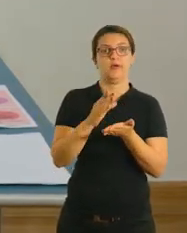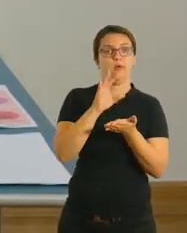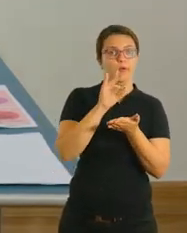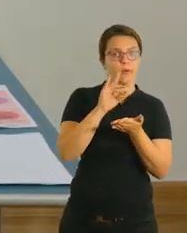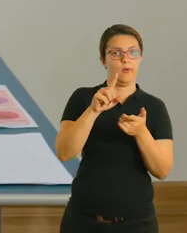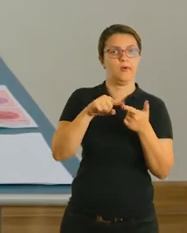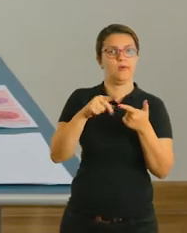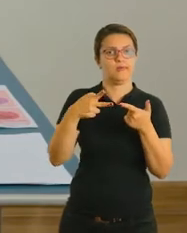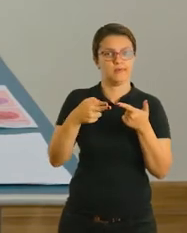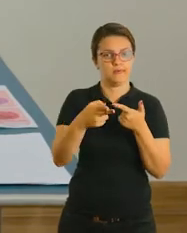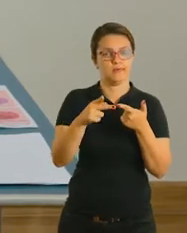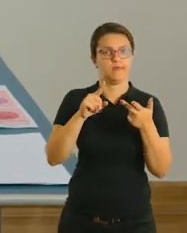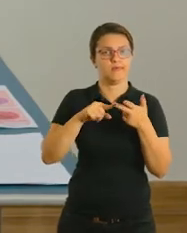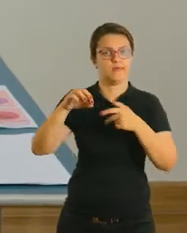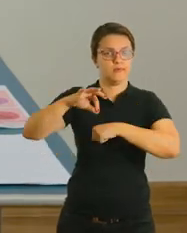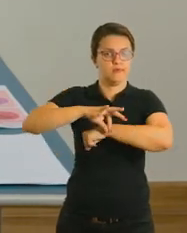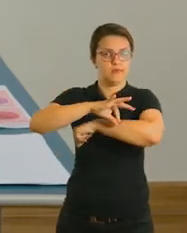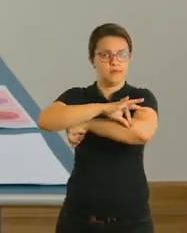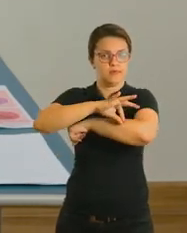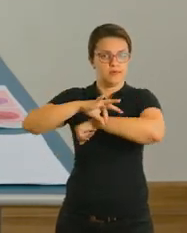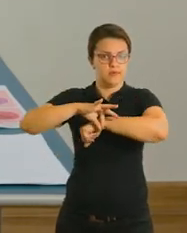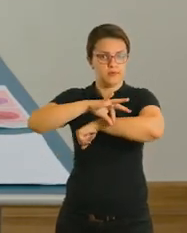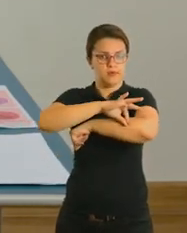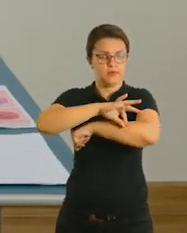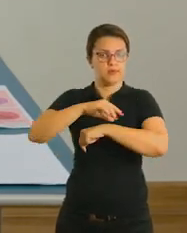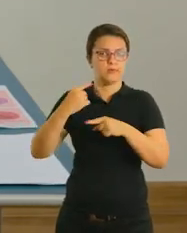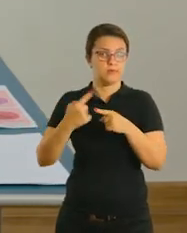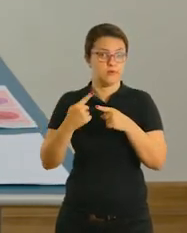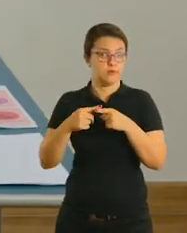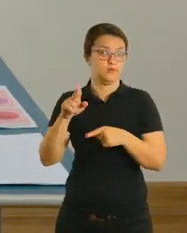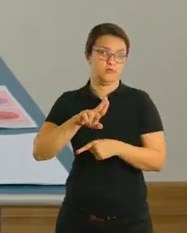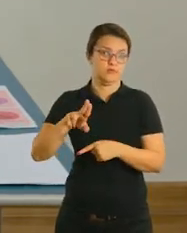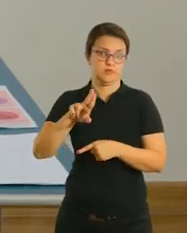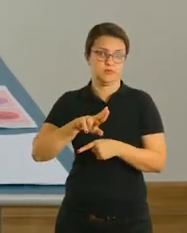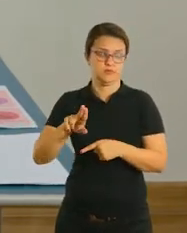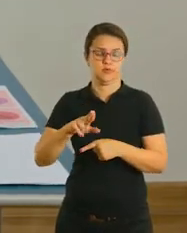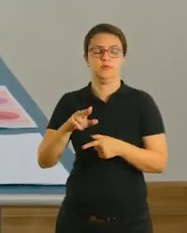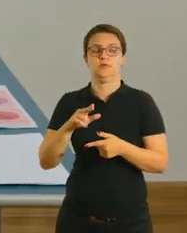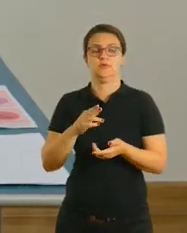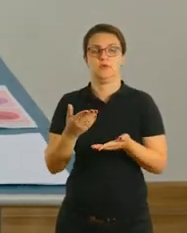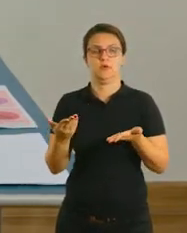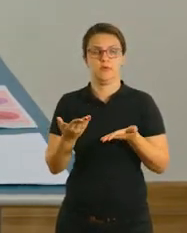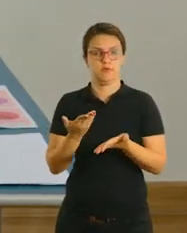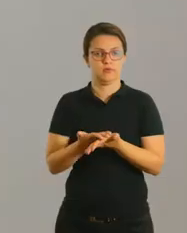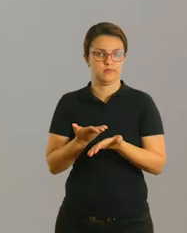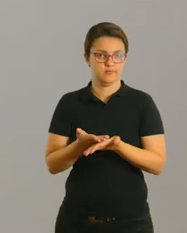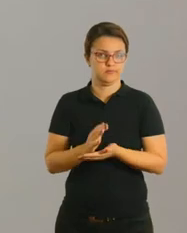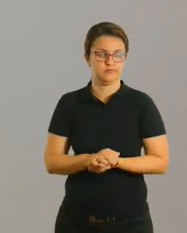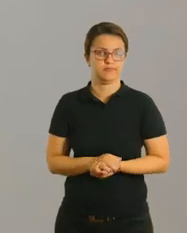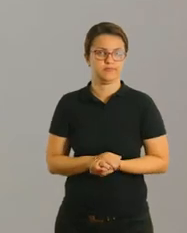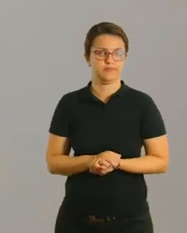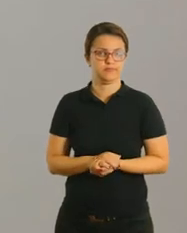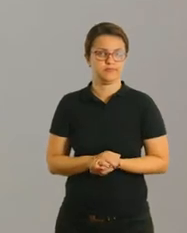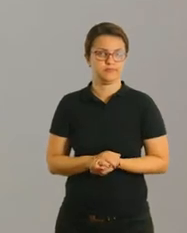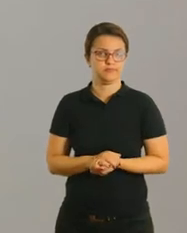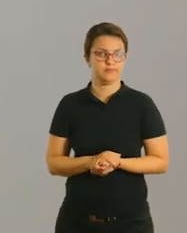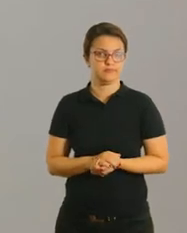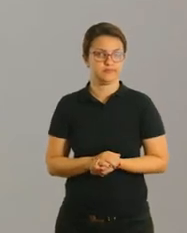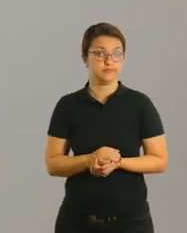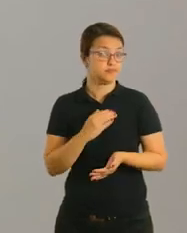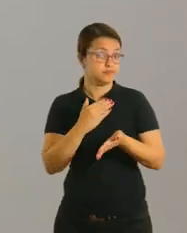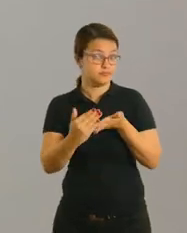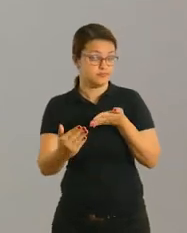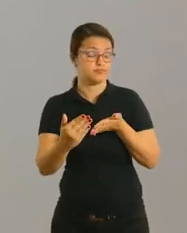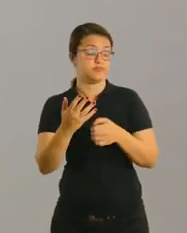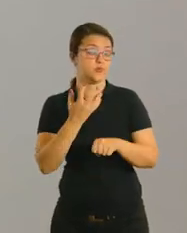cola, tesoura e régua, porque nós iremos utilizar nessa aula, tudo bem? Iniciando pela